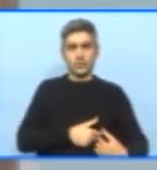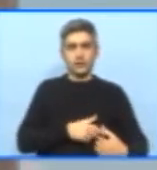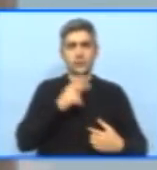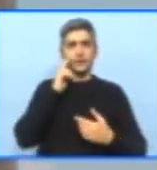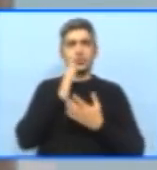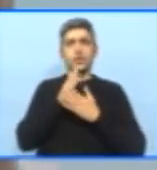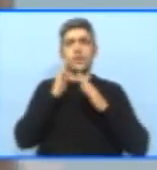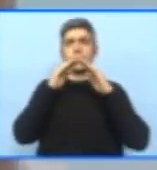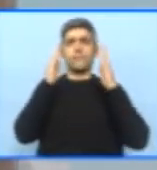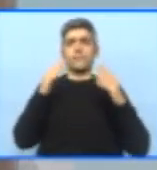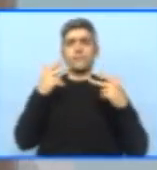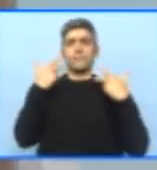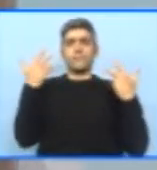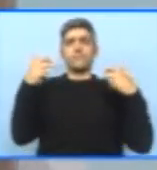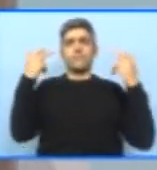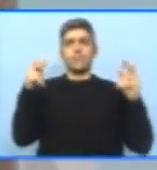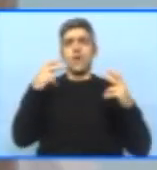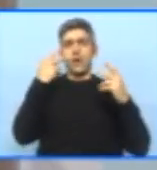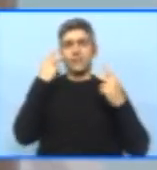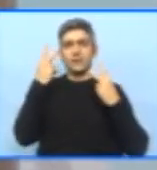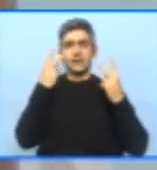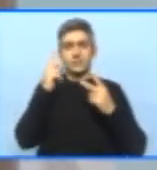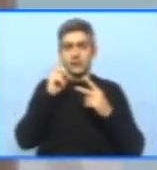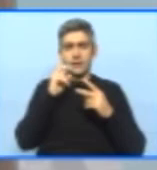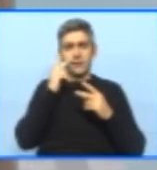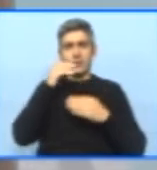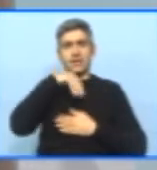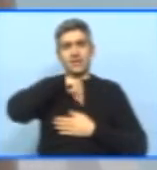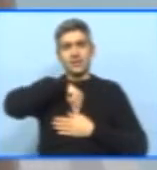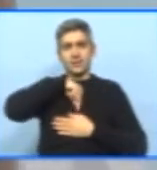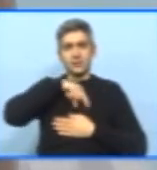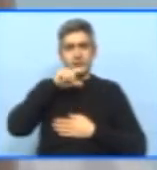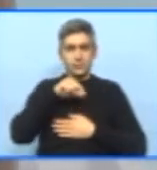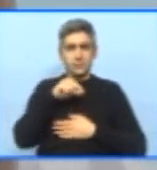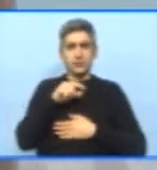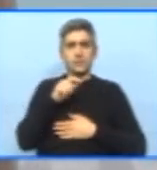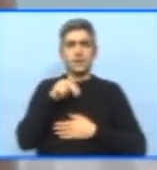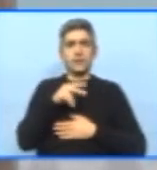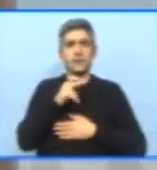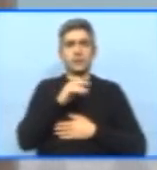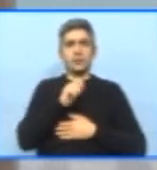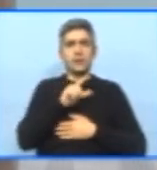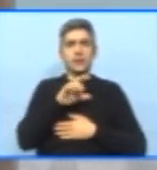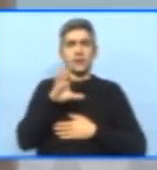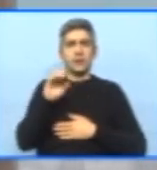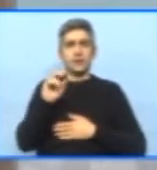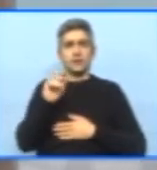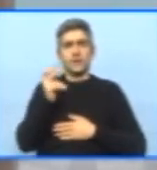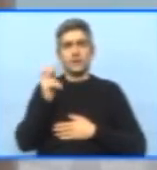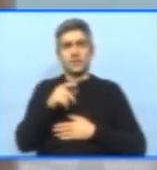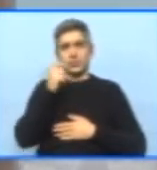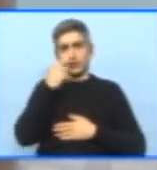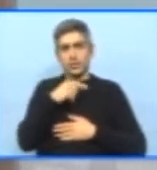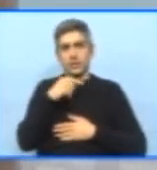está, portanto, visível aos olhos. O Evangelho de hoje aparece a história do cego de nascença, um